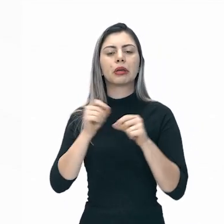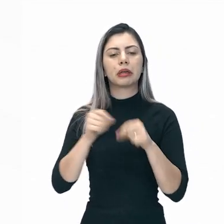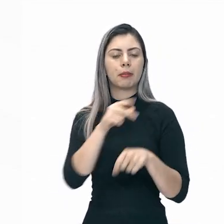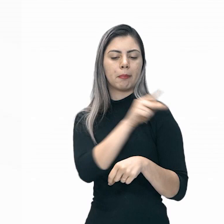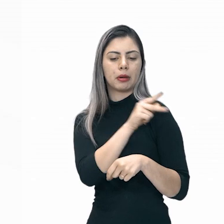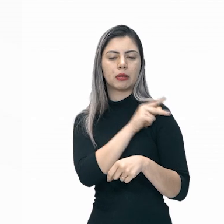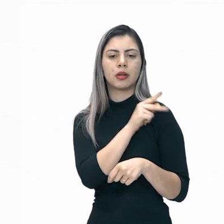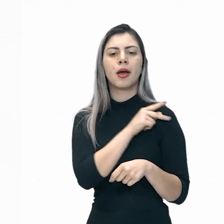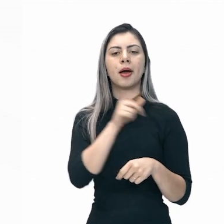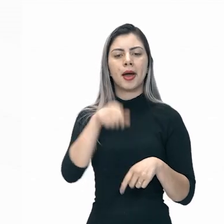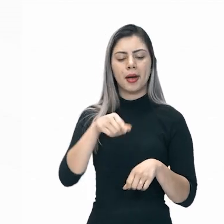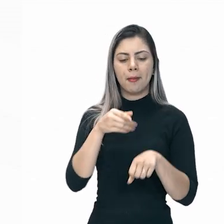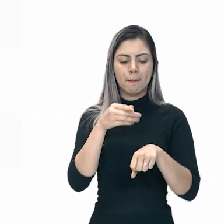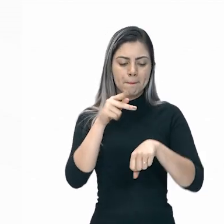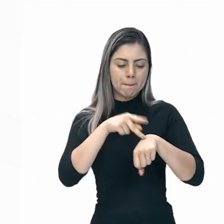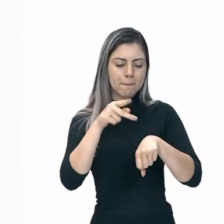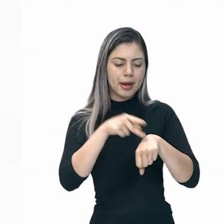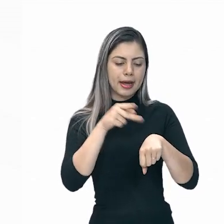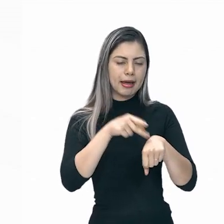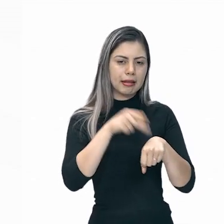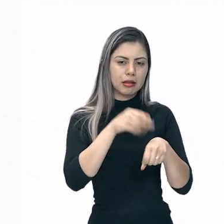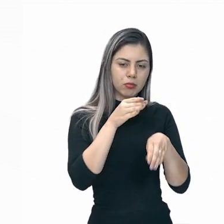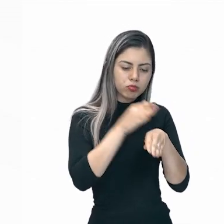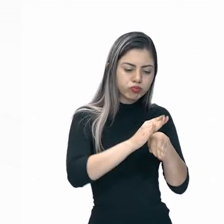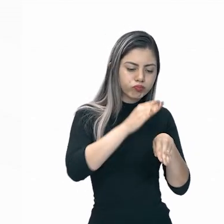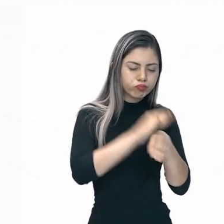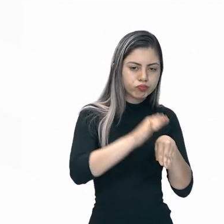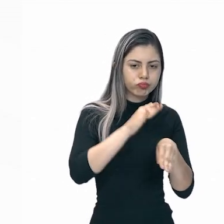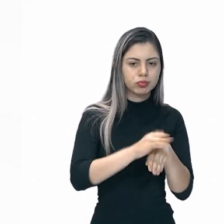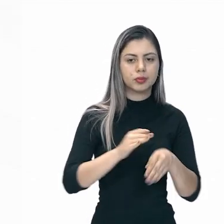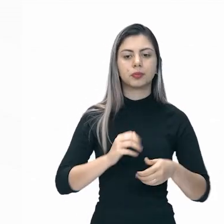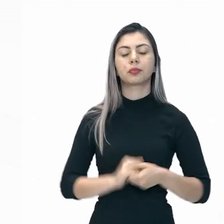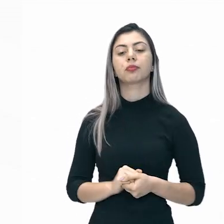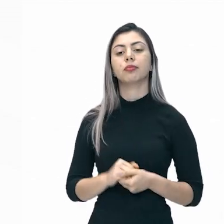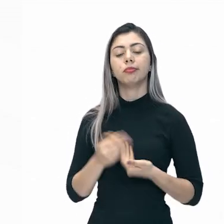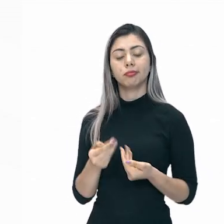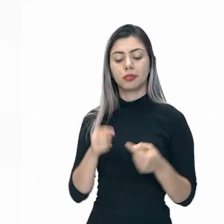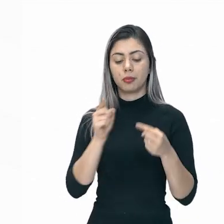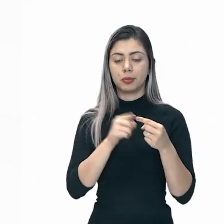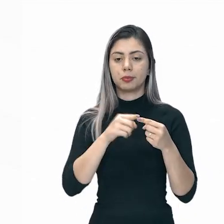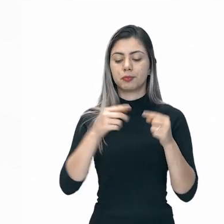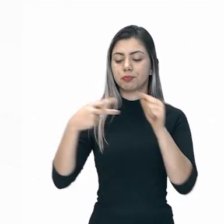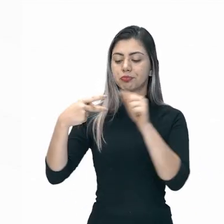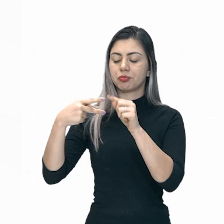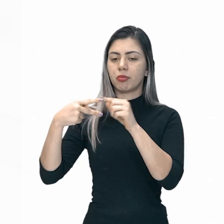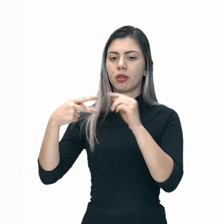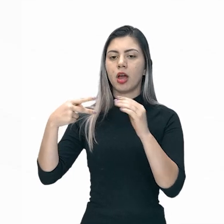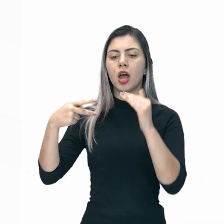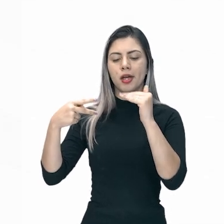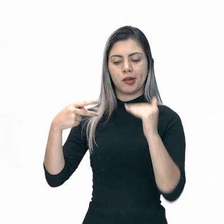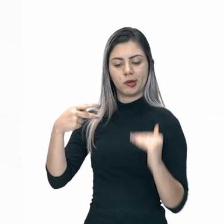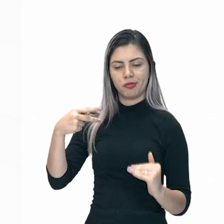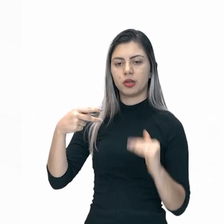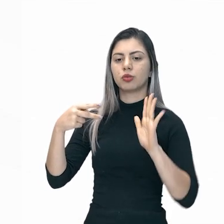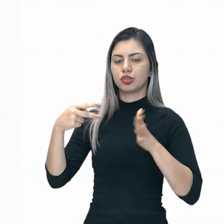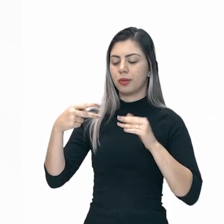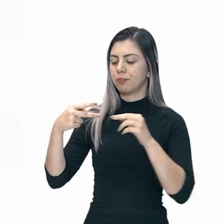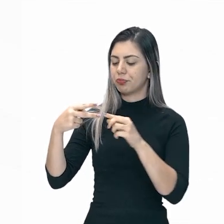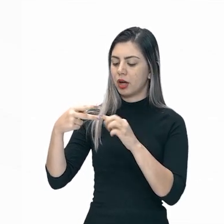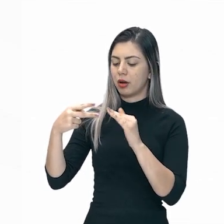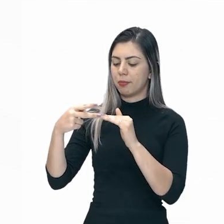idade da pedra lascada. Dentro do Paleolítico inferior, nós temos o Paleolítico